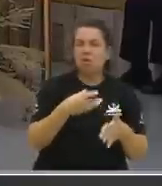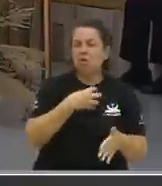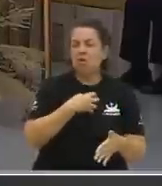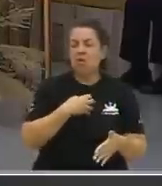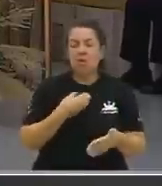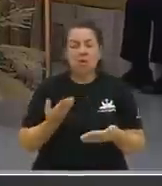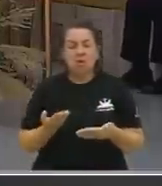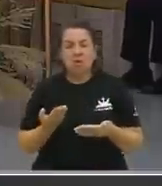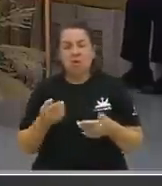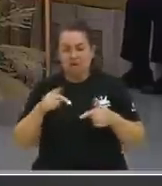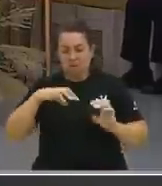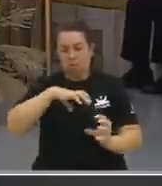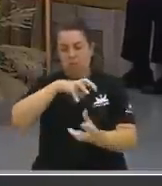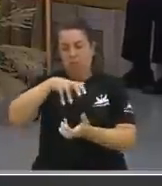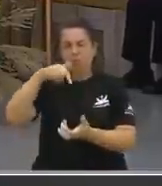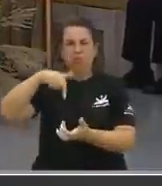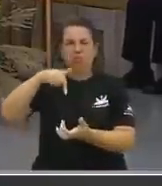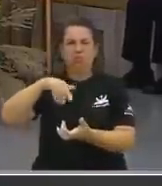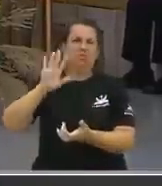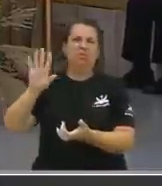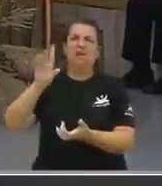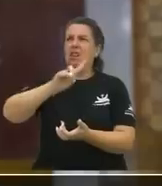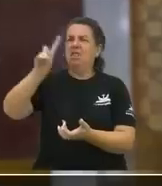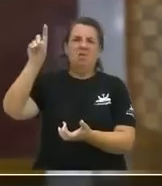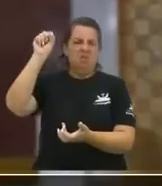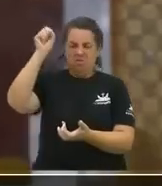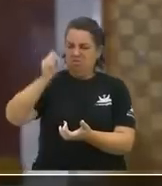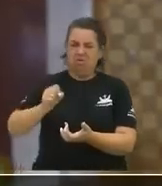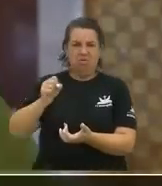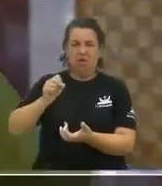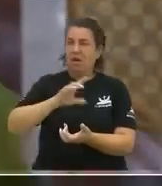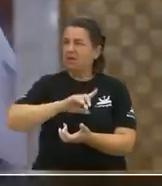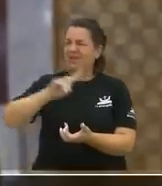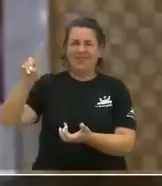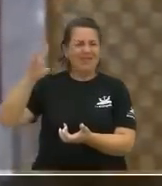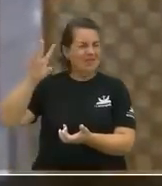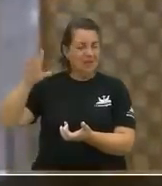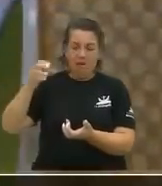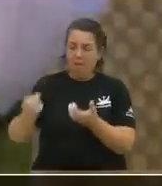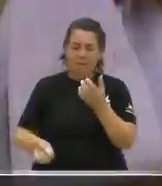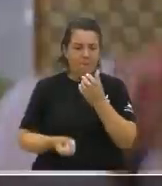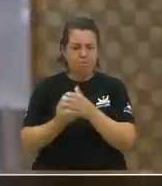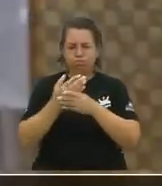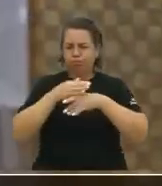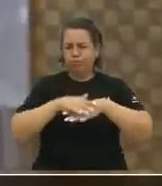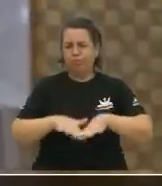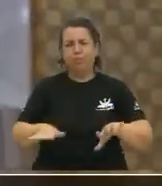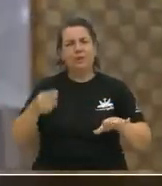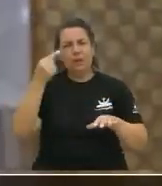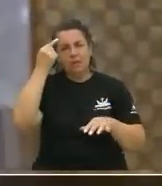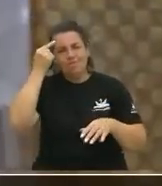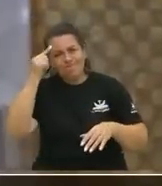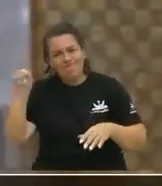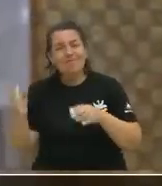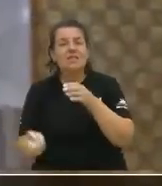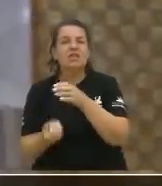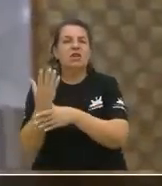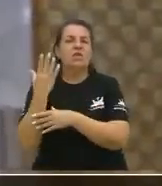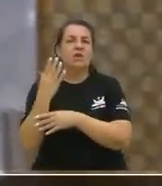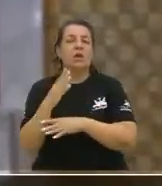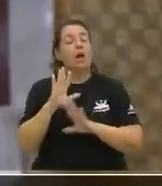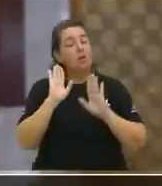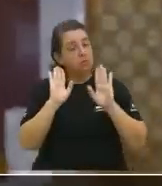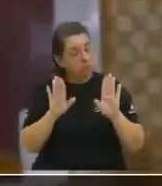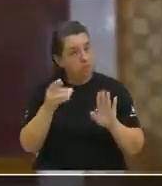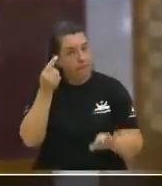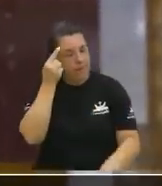mundo. Deus é onipotente, Deus é a fonte da criatividade. É só parar